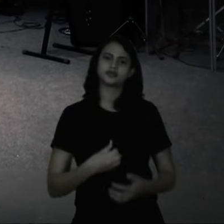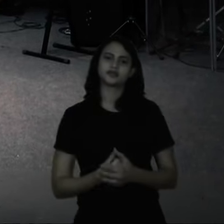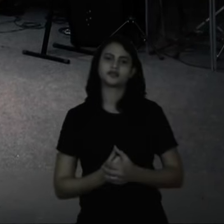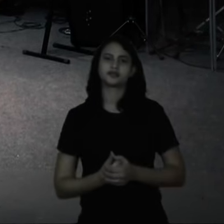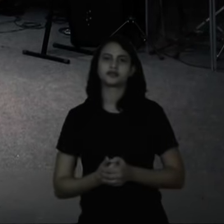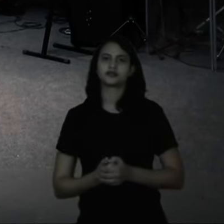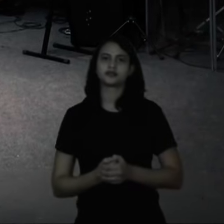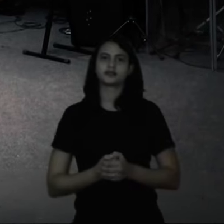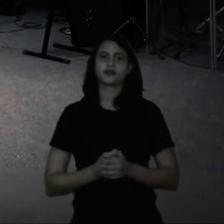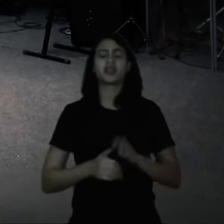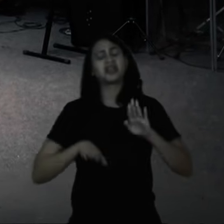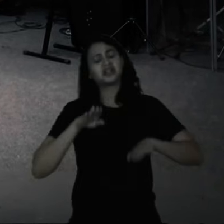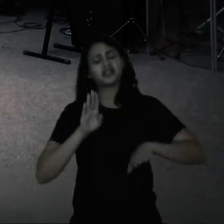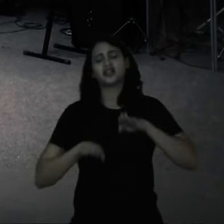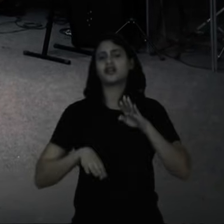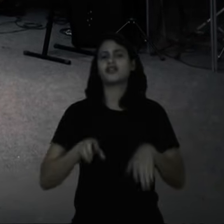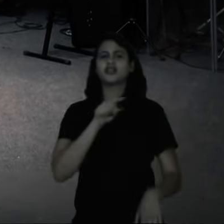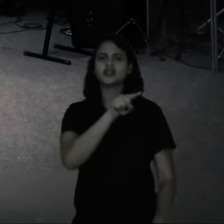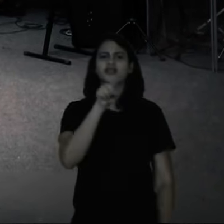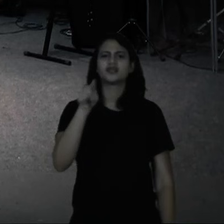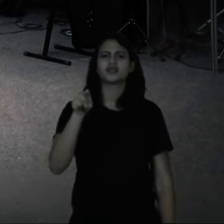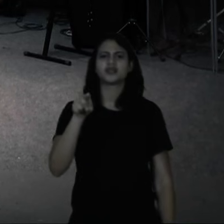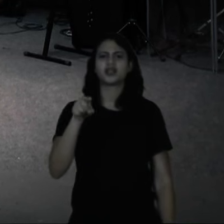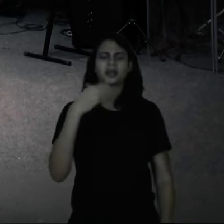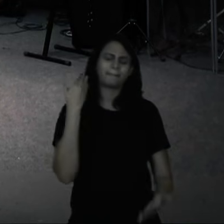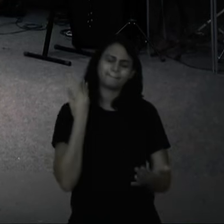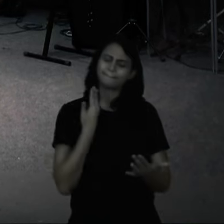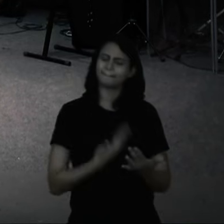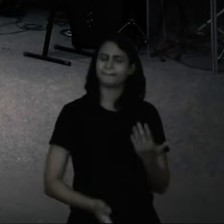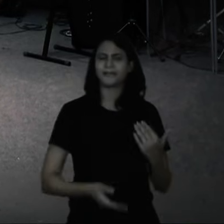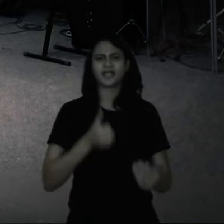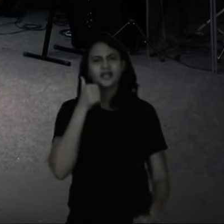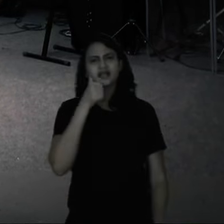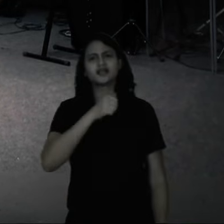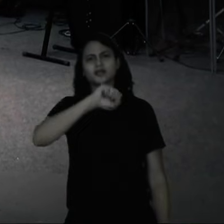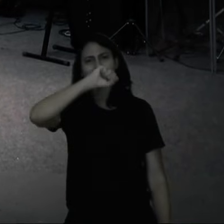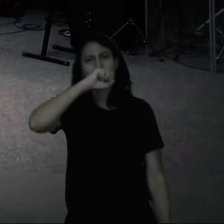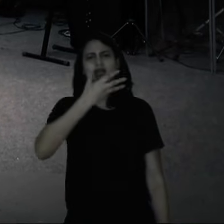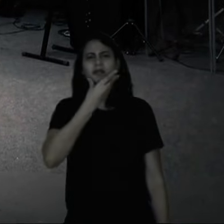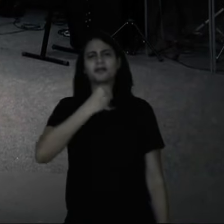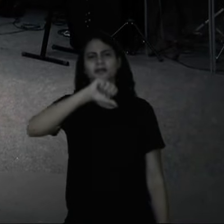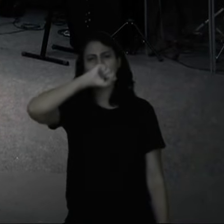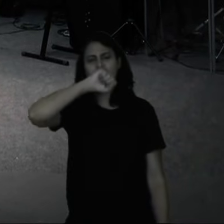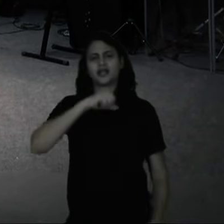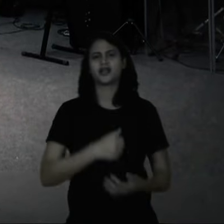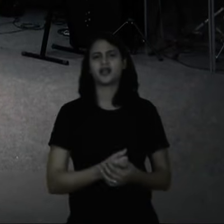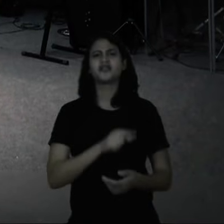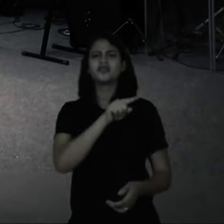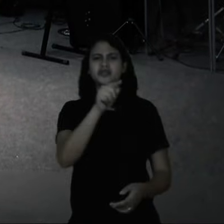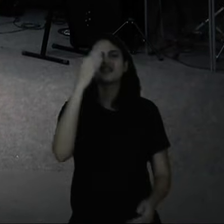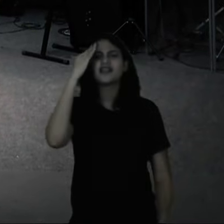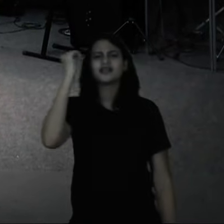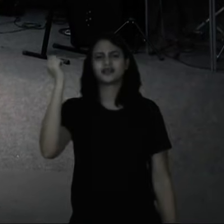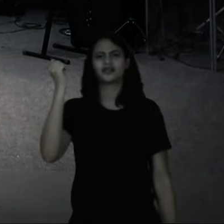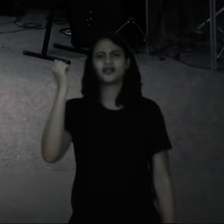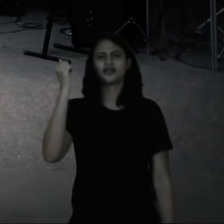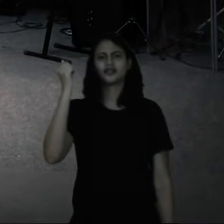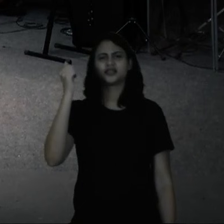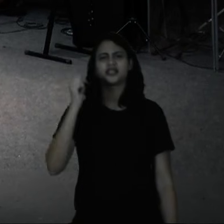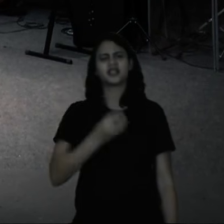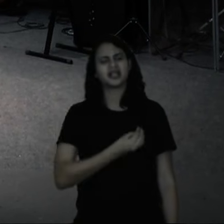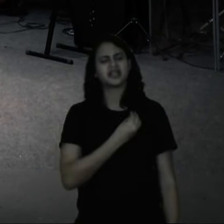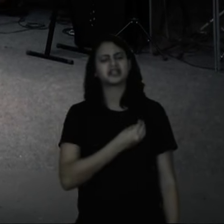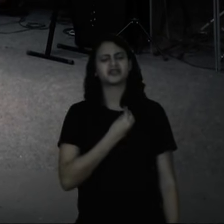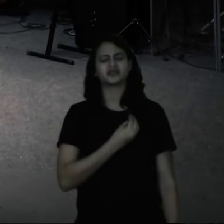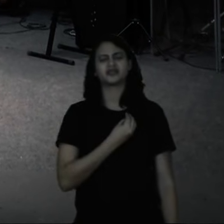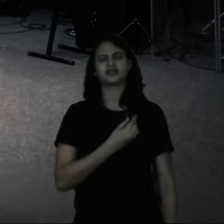Talvez se você está aqui, você perdeu seus pais, você tem uma ideia do que é isso, do que isso pode causar na sua vida.